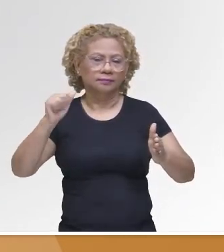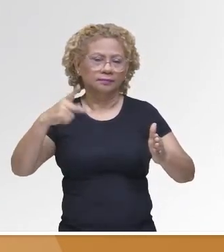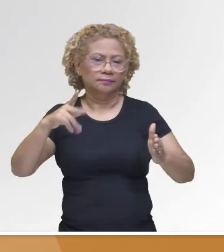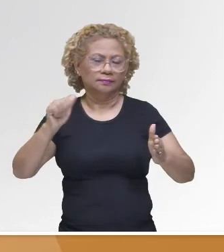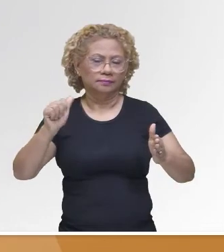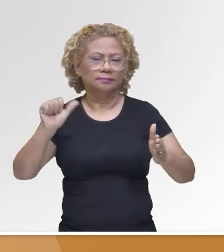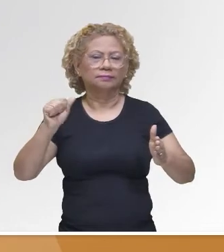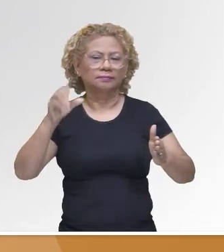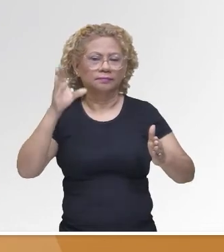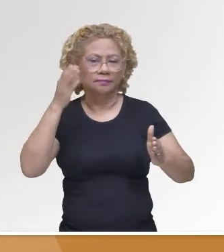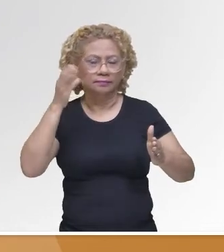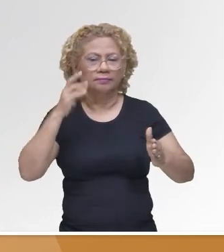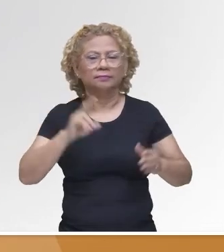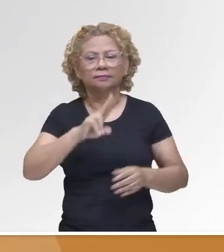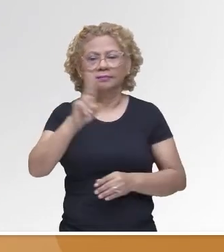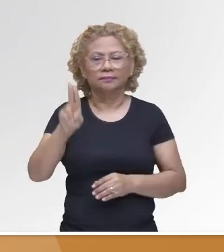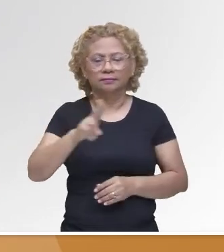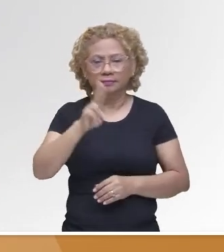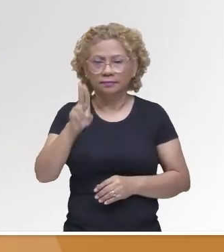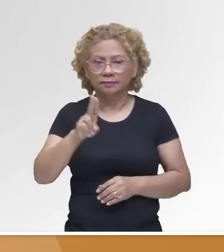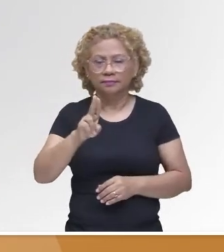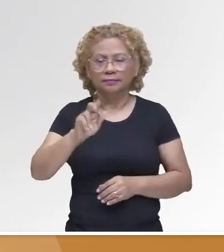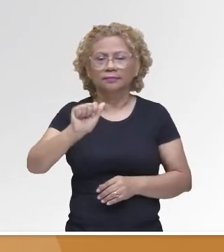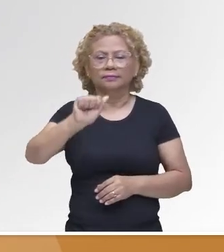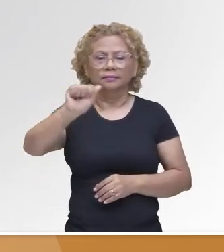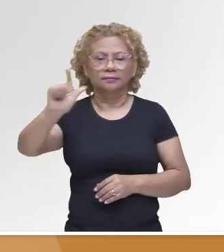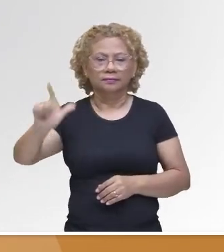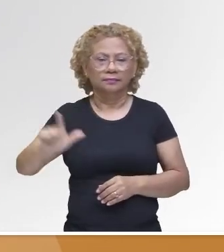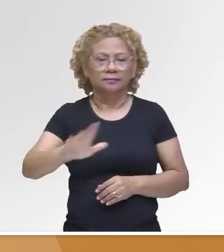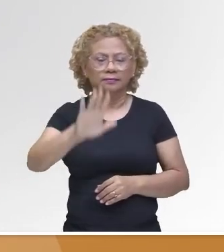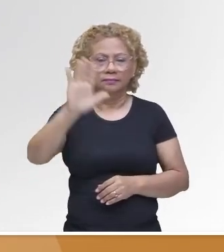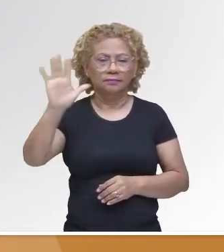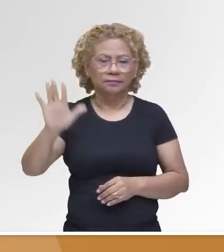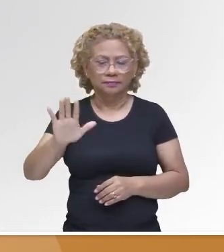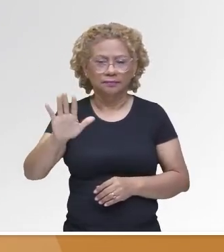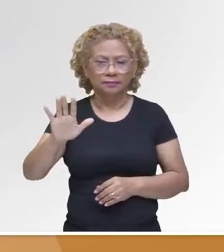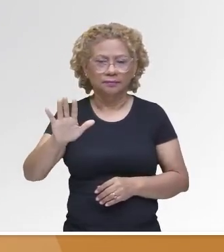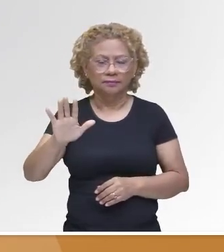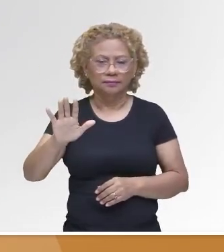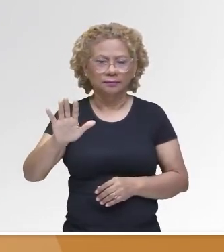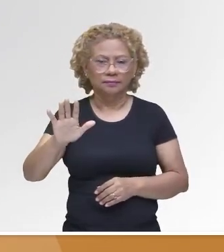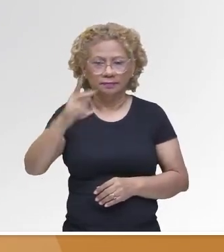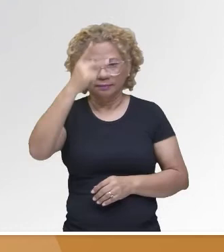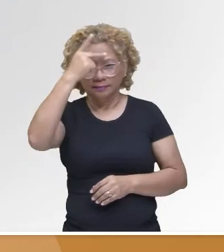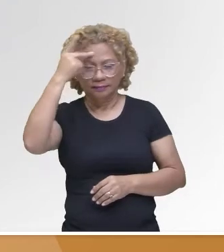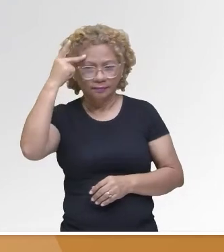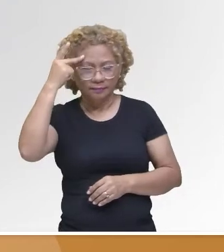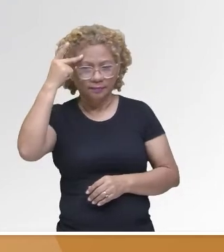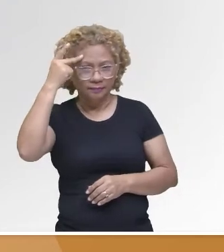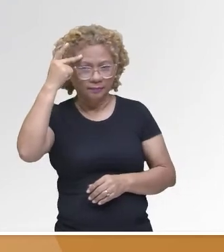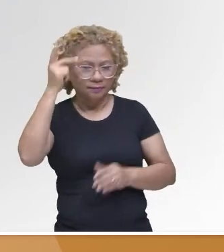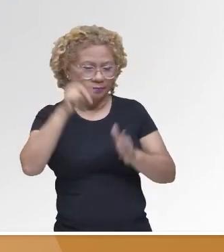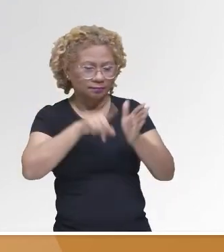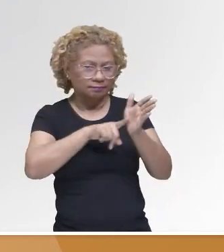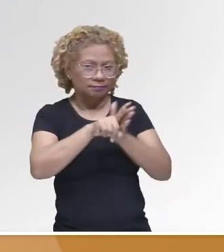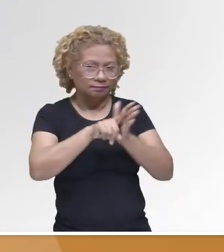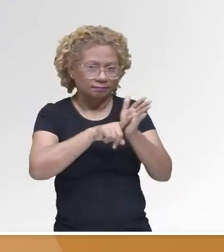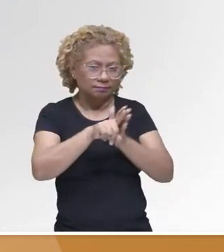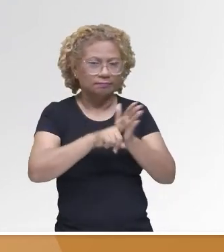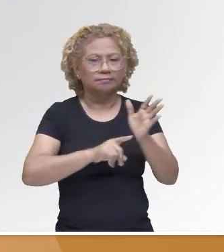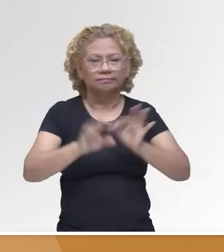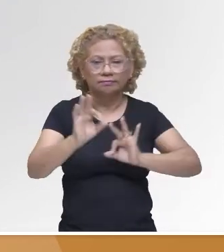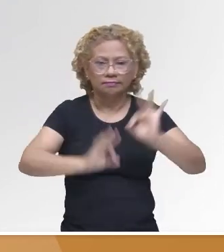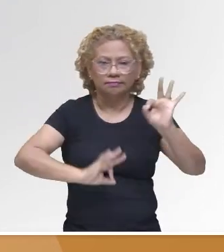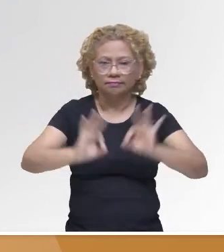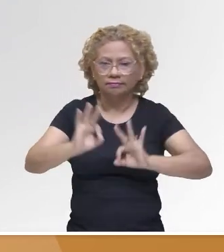Que são utilizadas de forma geral pelos cientistas. E em sequência organizada, então tem uma